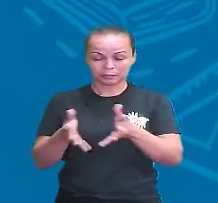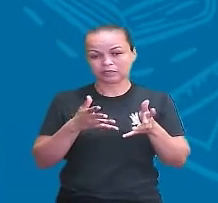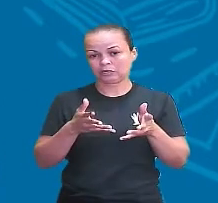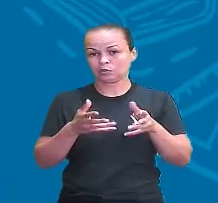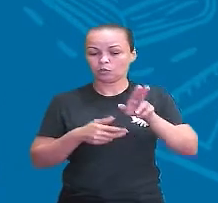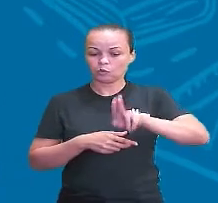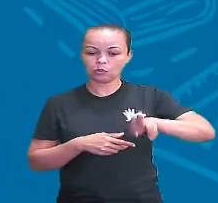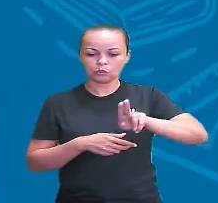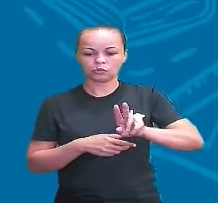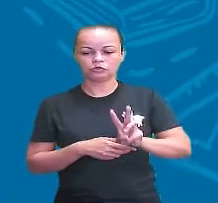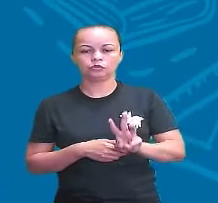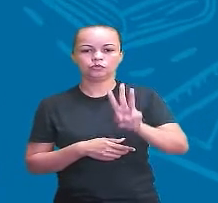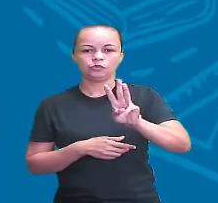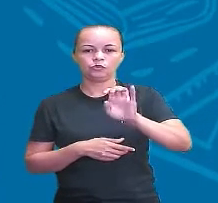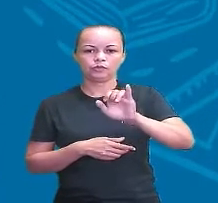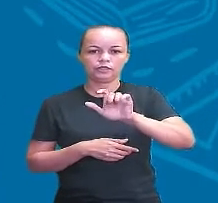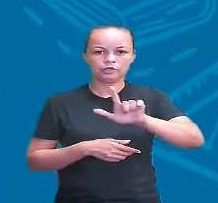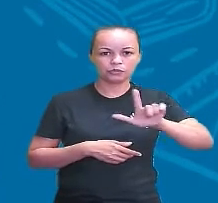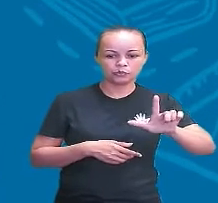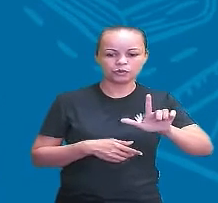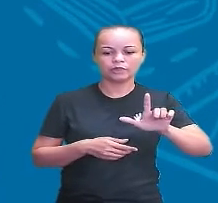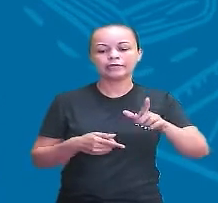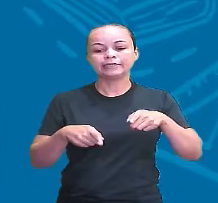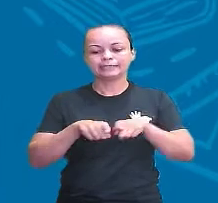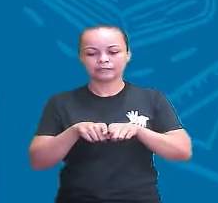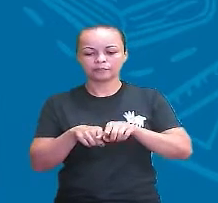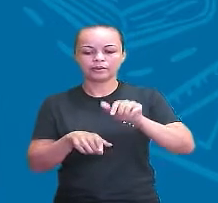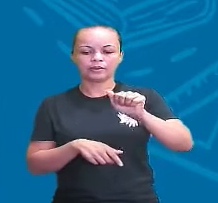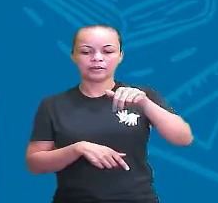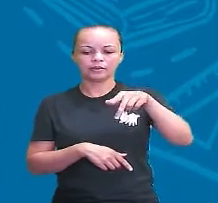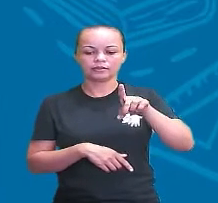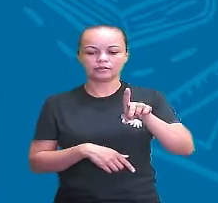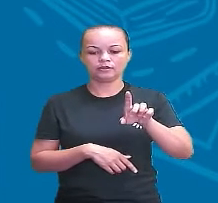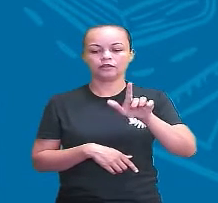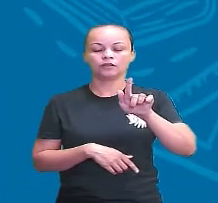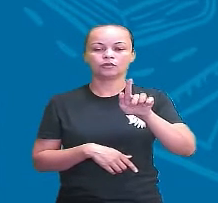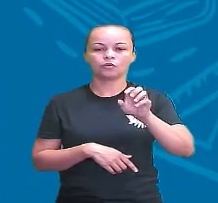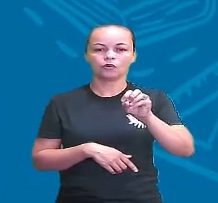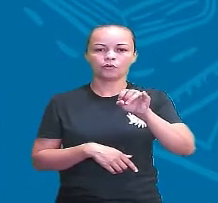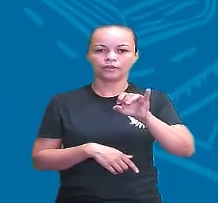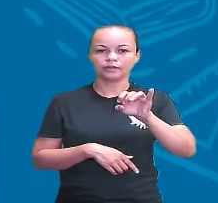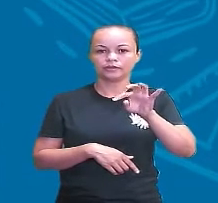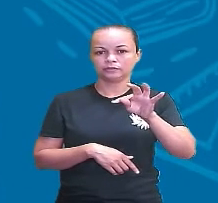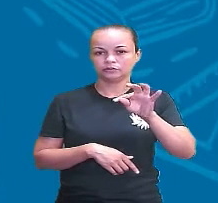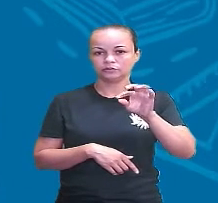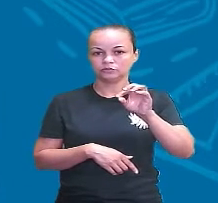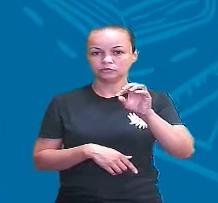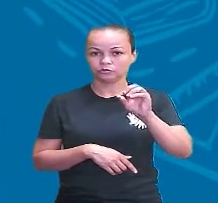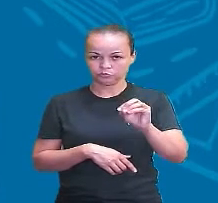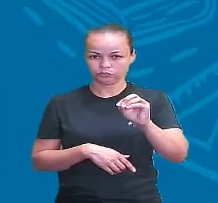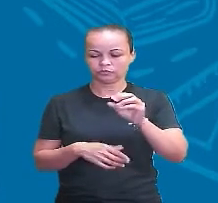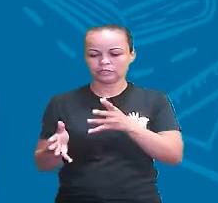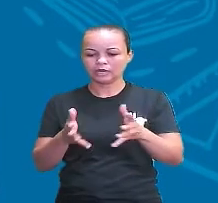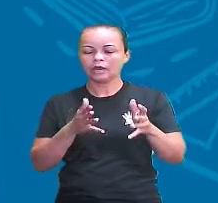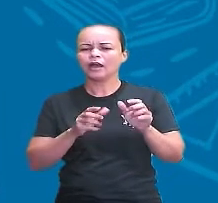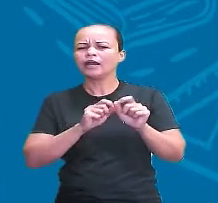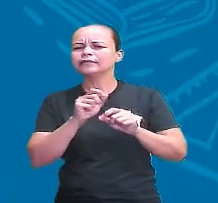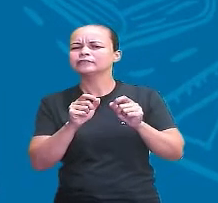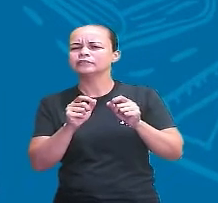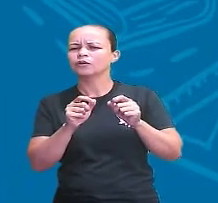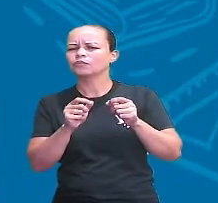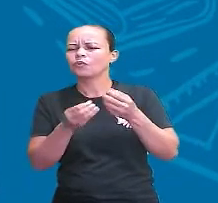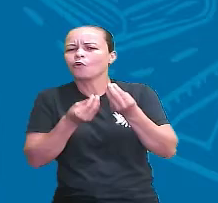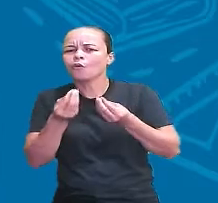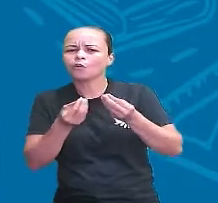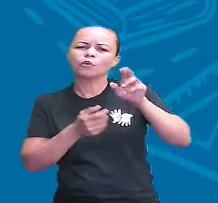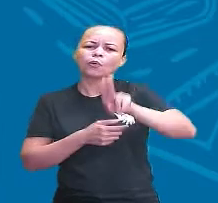e going to. Quando é que eu posso usar um e quando é que eu posso usar outro? Qual é a forma adequada ou a ocasião